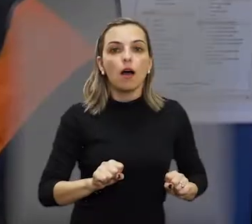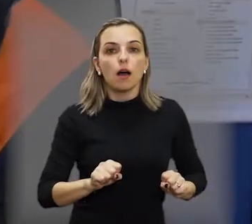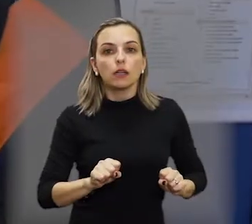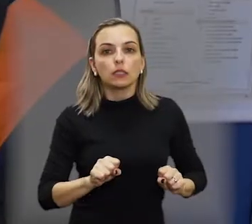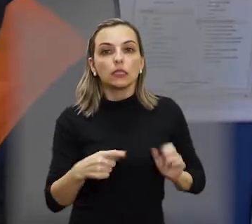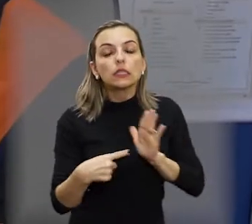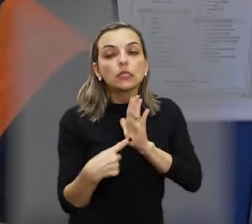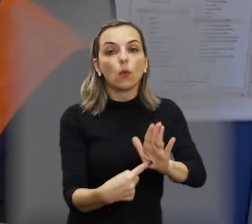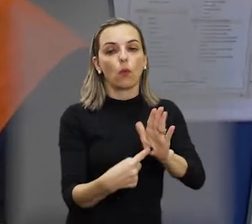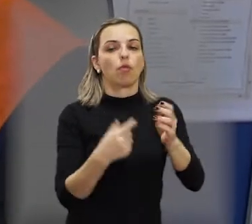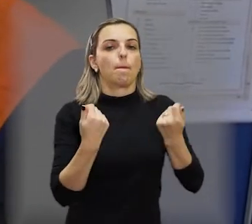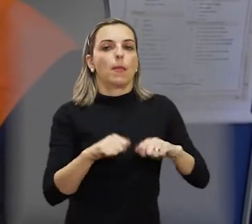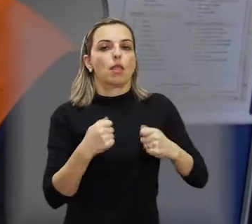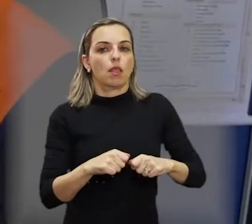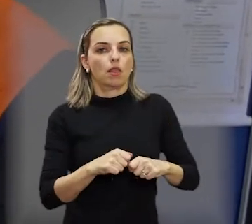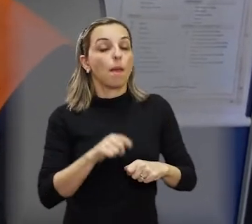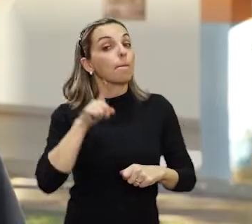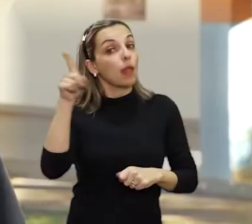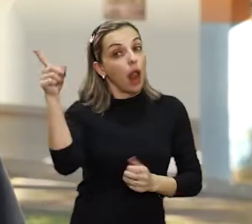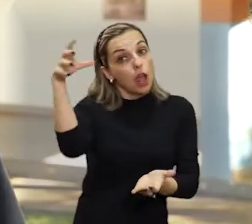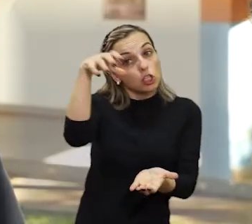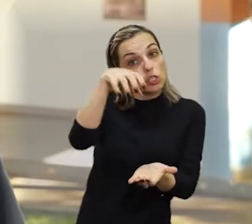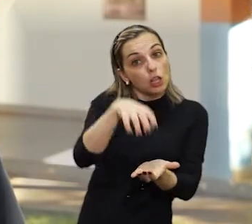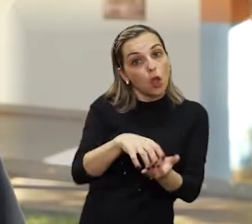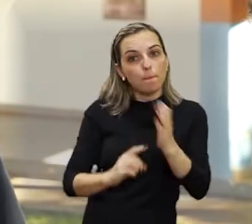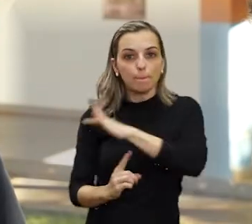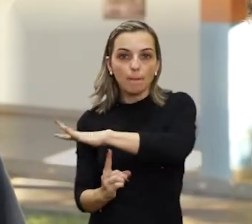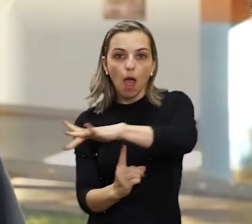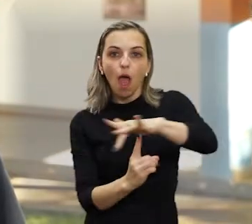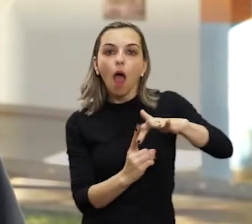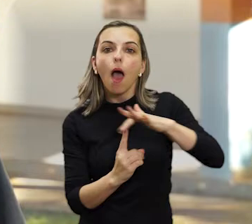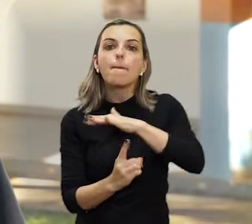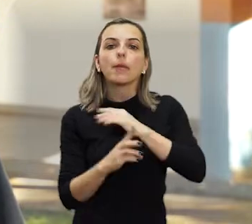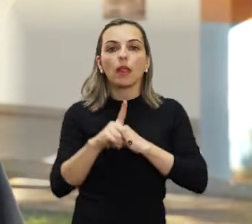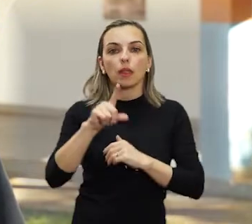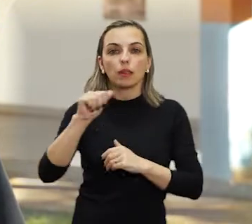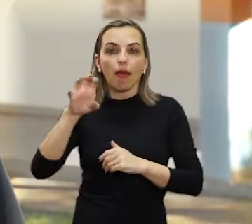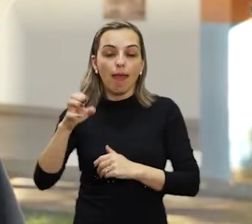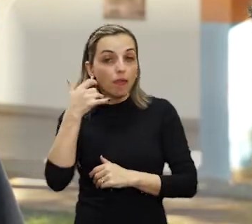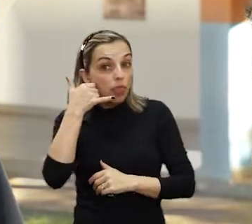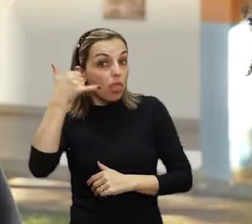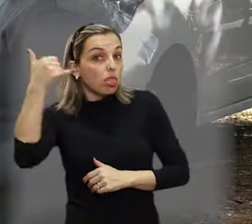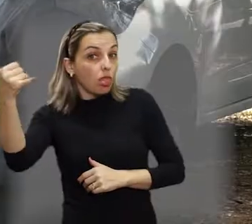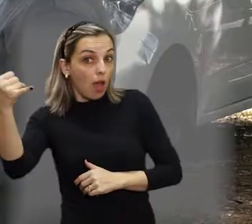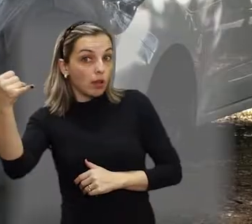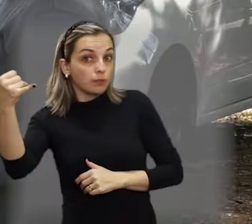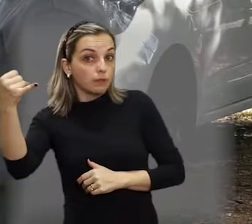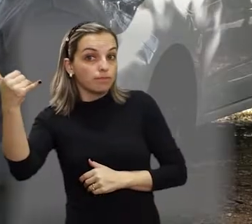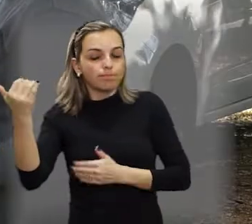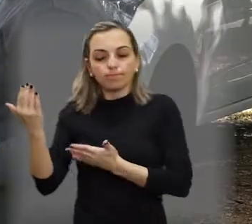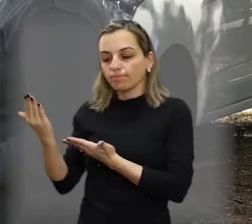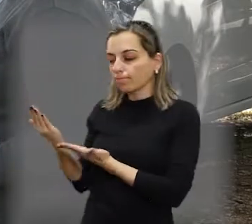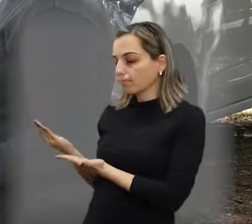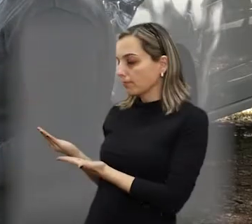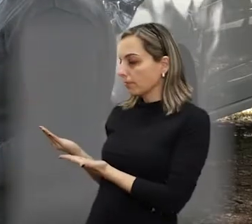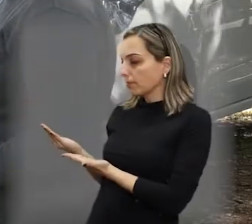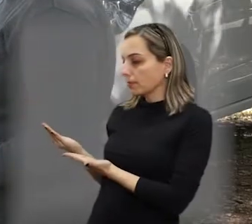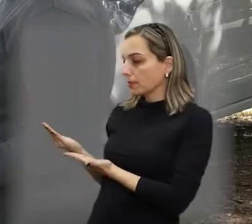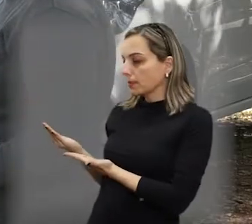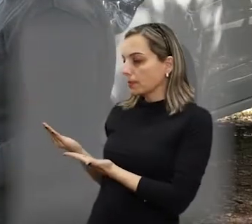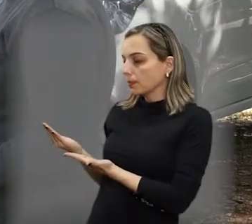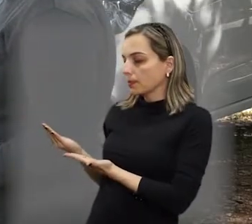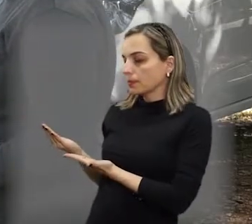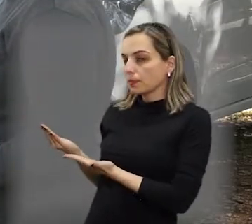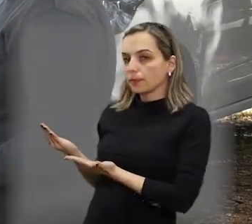vizinho colocando fogo no seu quintal, denunciar, né? Através do telefone do DAI, pode ser na gestão ambiental, o 0800